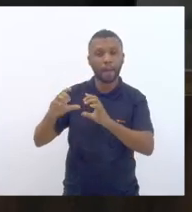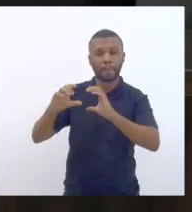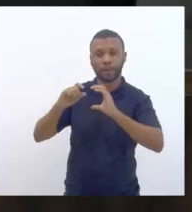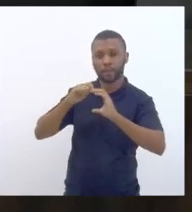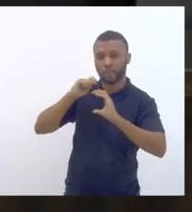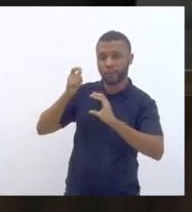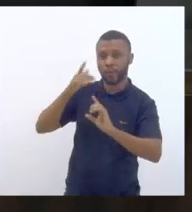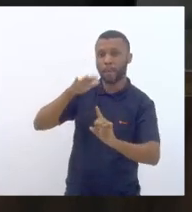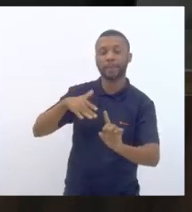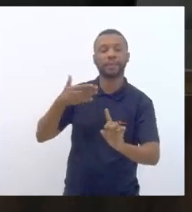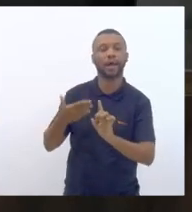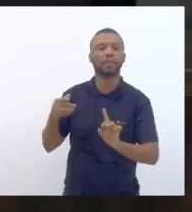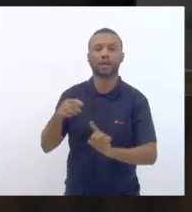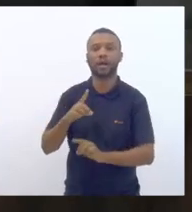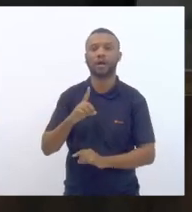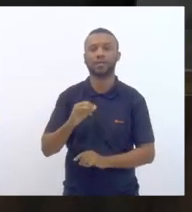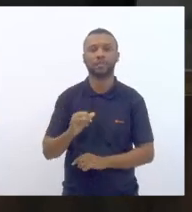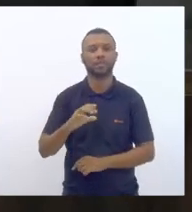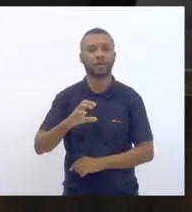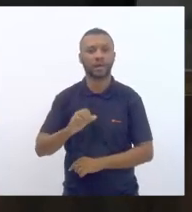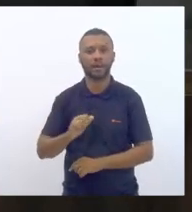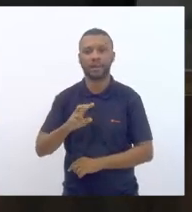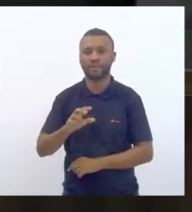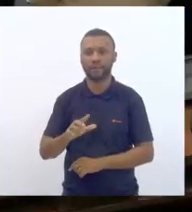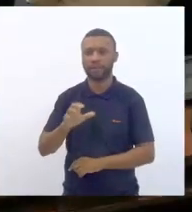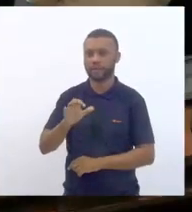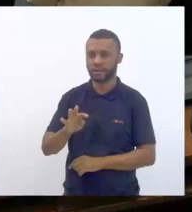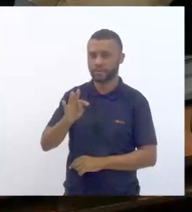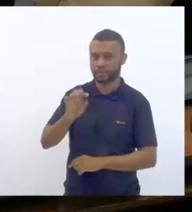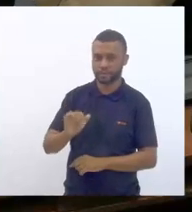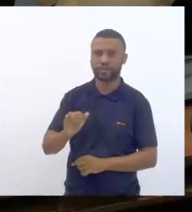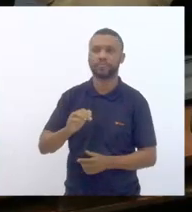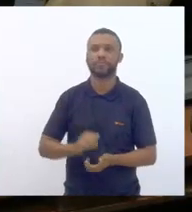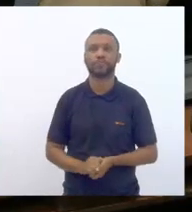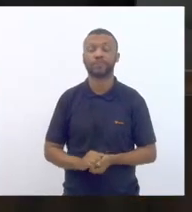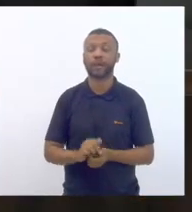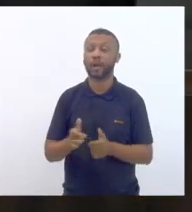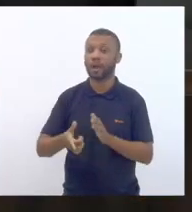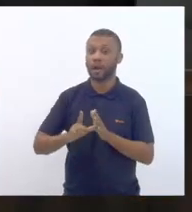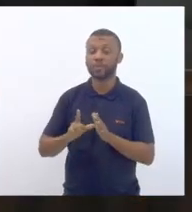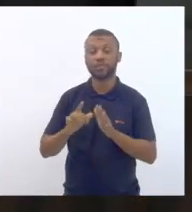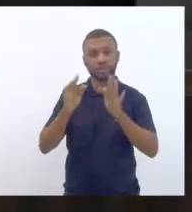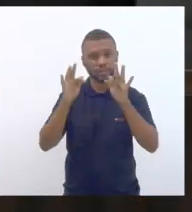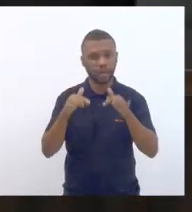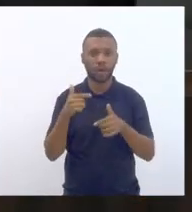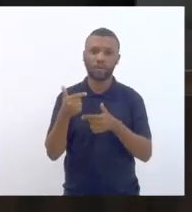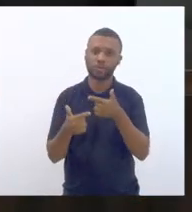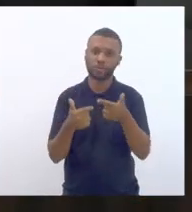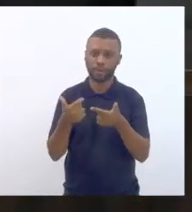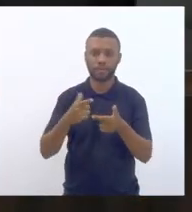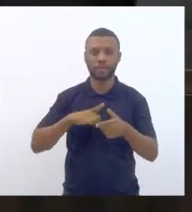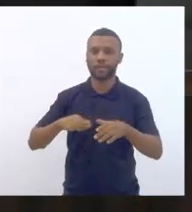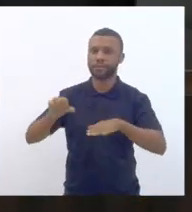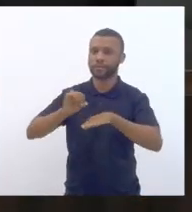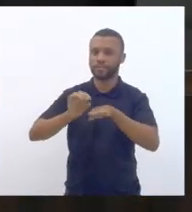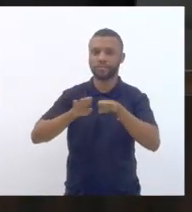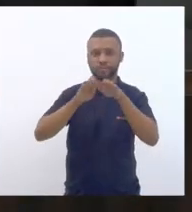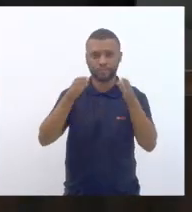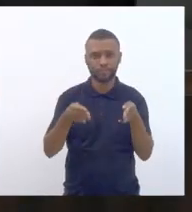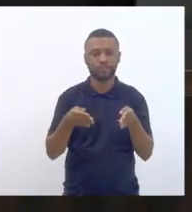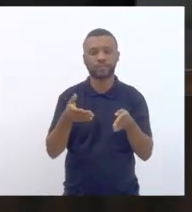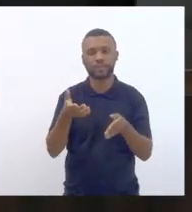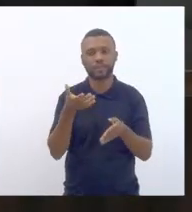homenagem a Di Cavalcanti. Presidente, é só... A presidência, antes de encerrar os trabalhos, há sobre a mesa requerimento.